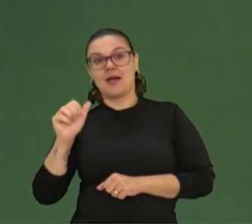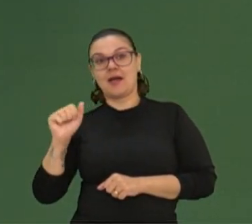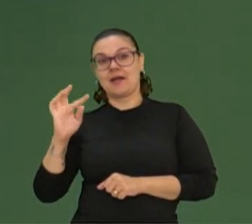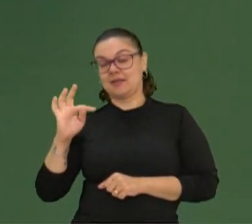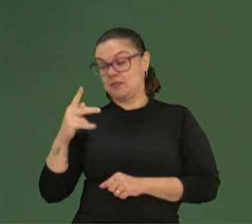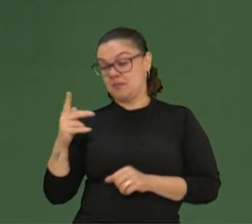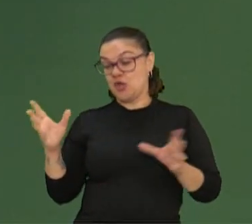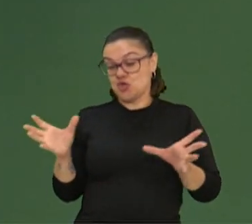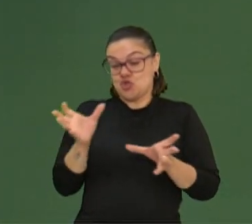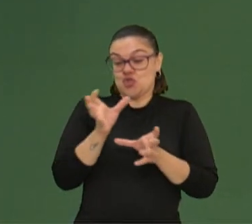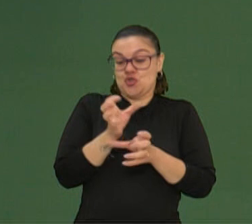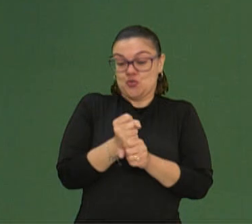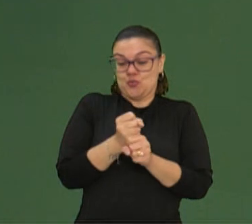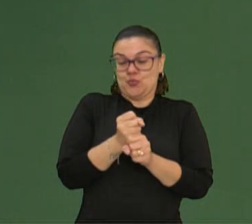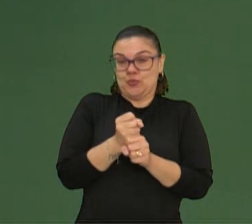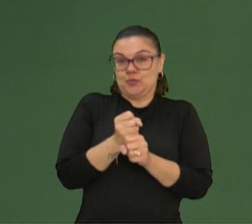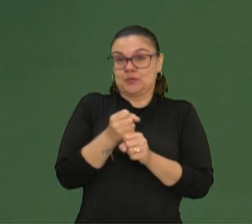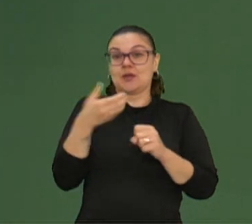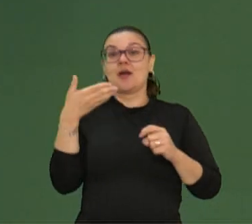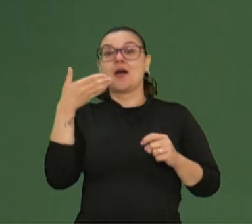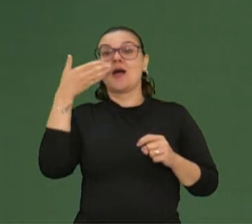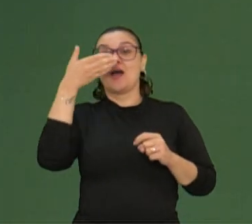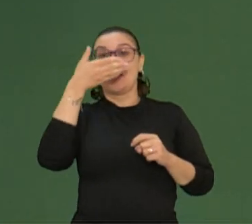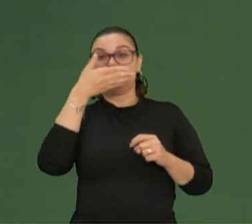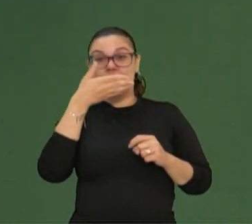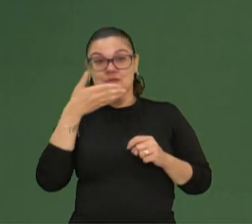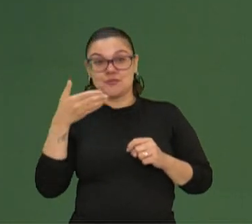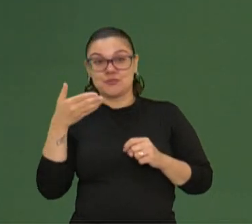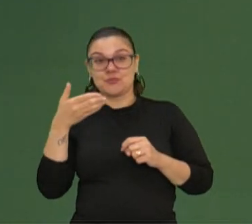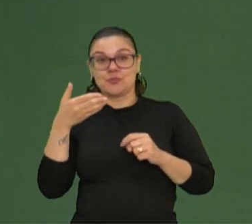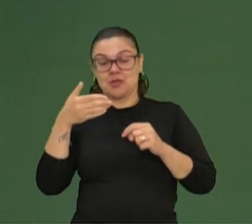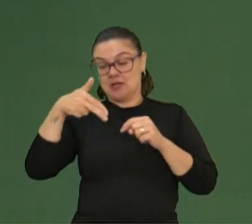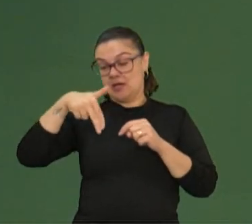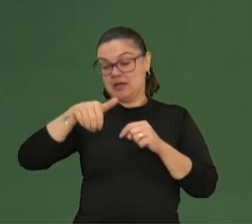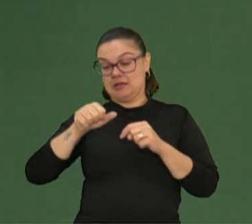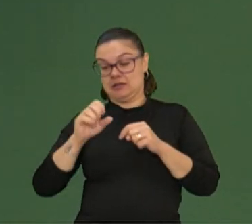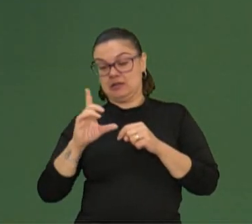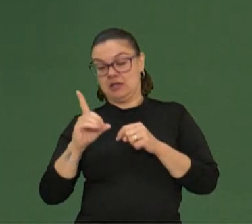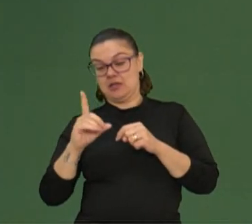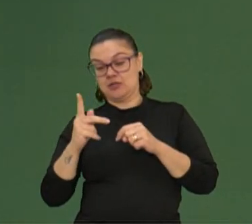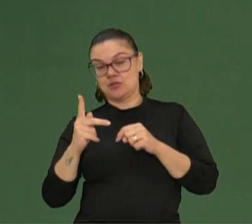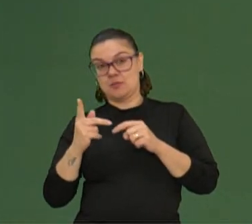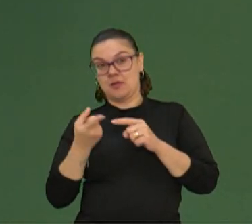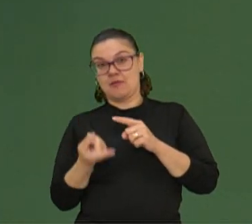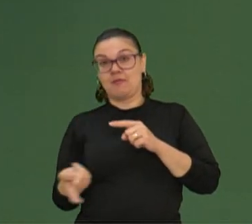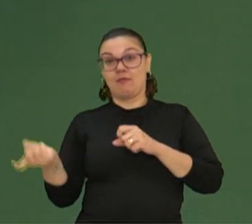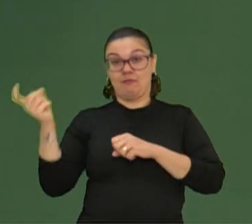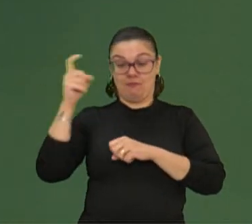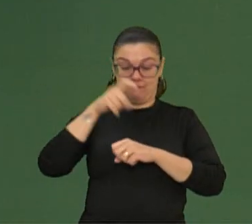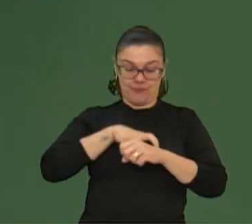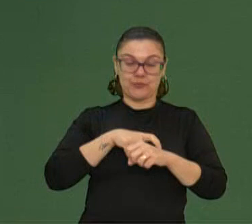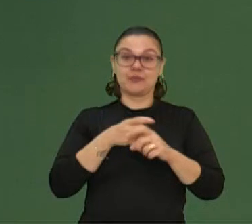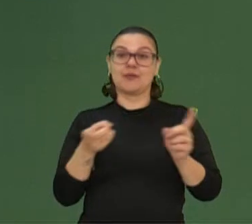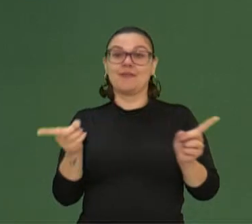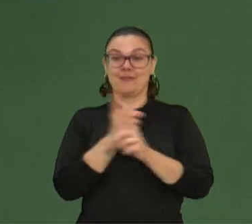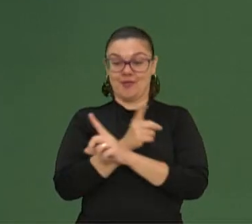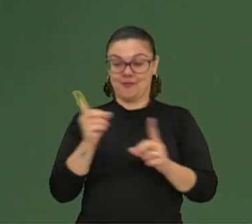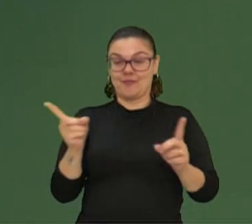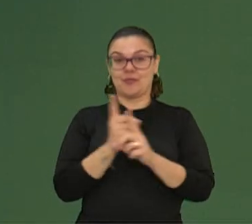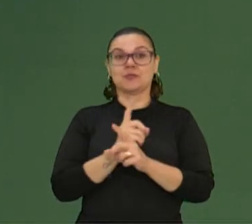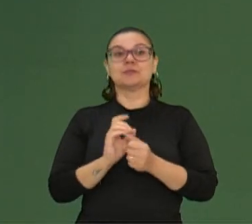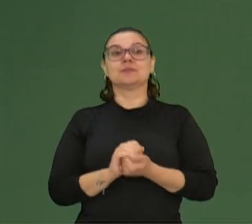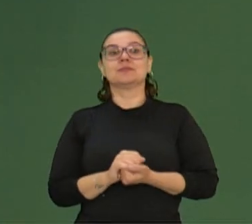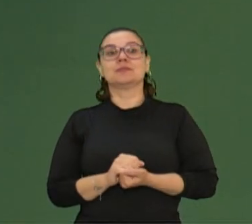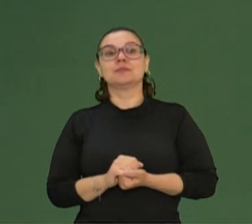junta todo mundo. Açúcar, o NADP é liberado para voltar, o NADP fica indo e voltando o tempo